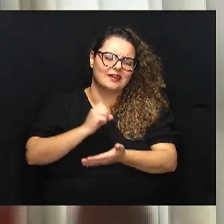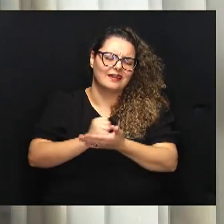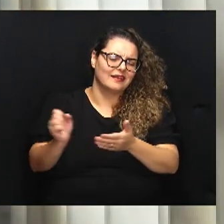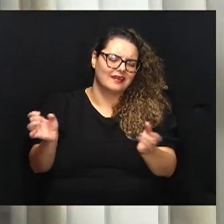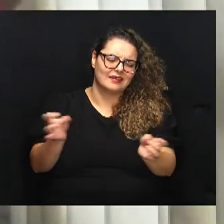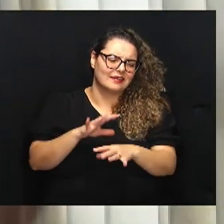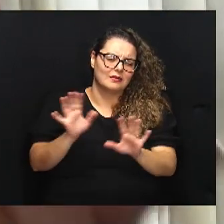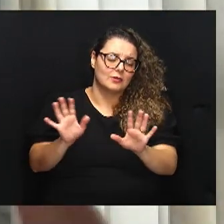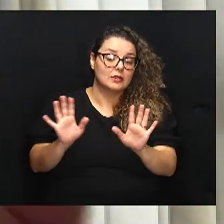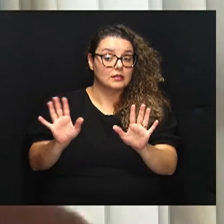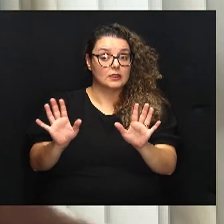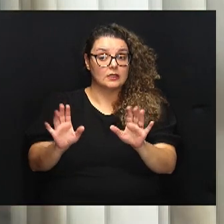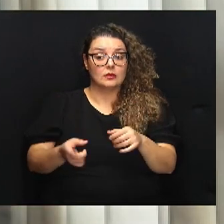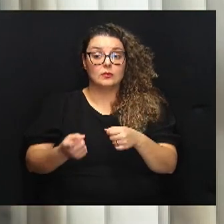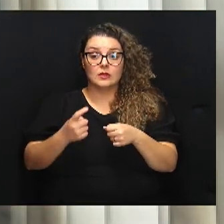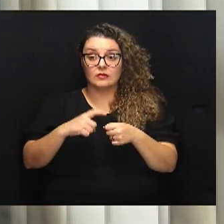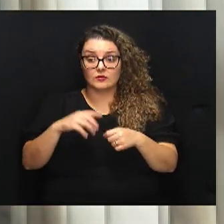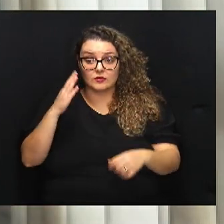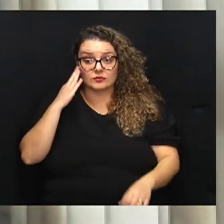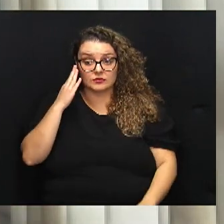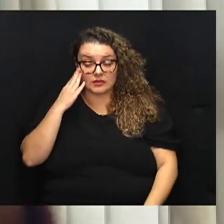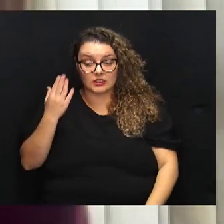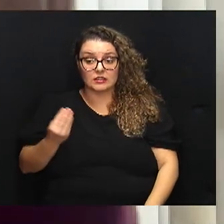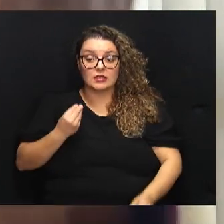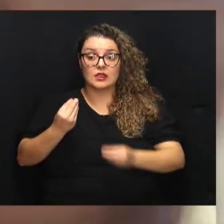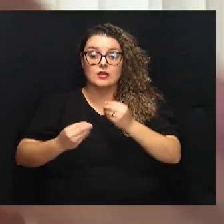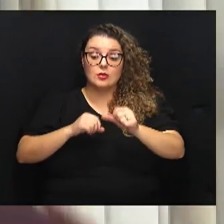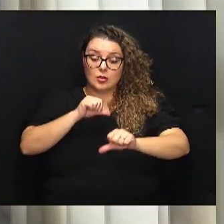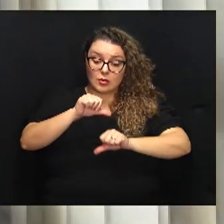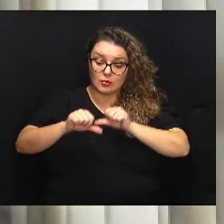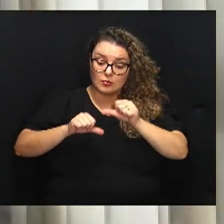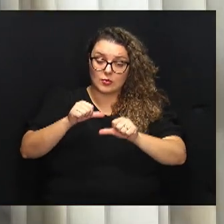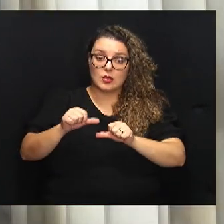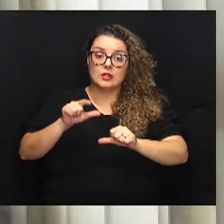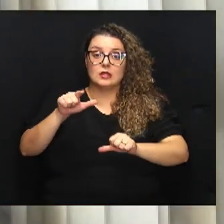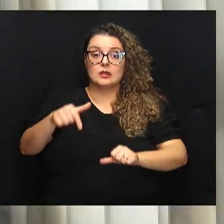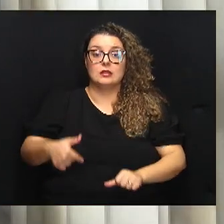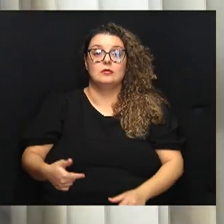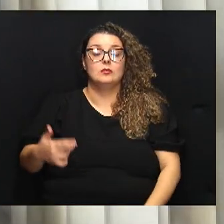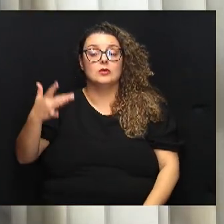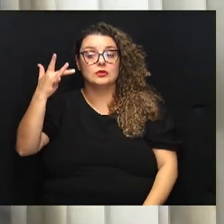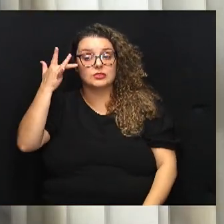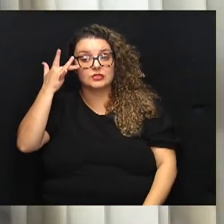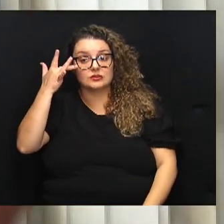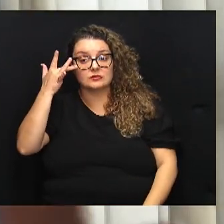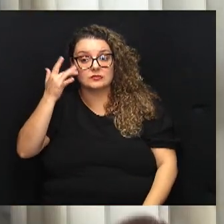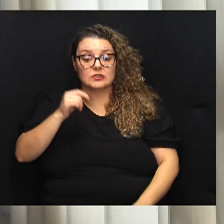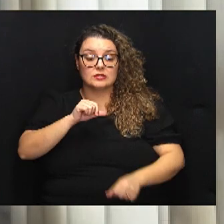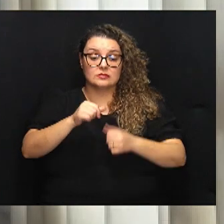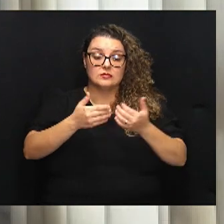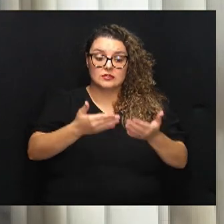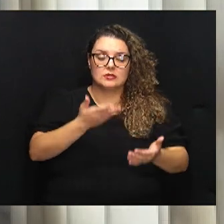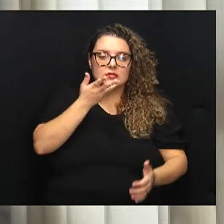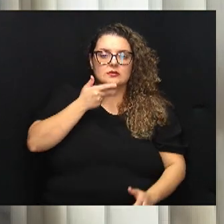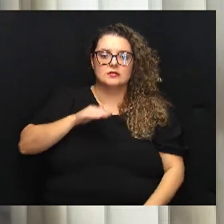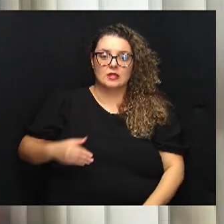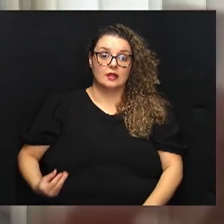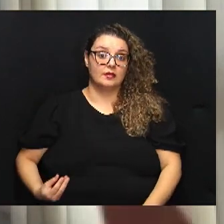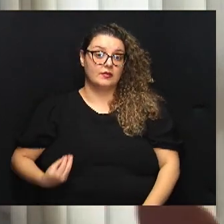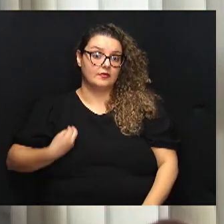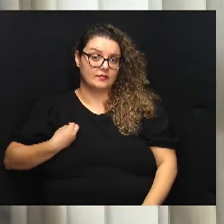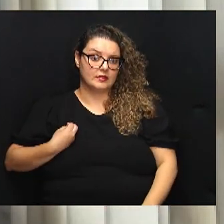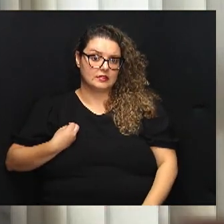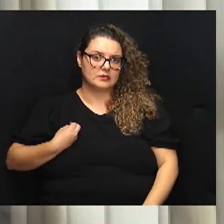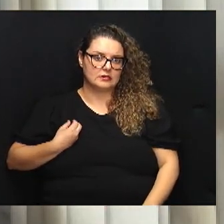entender como é que aconteceu e como você pode se transformar a partir daquilo. A vida, ou melhor, nós